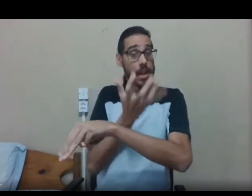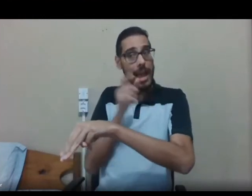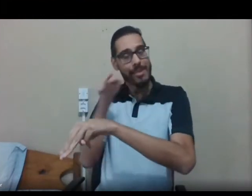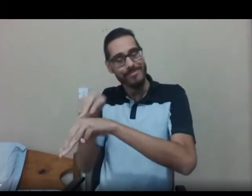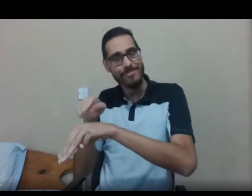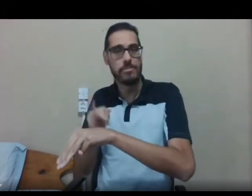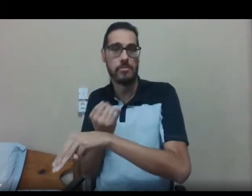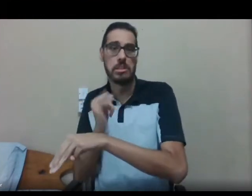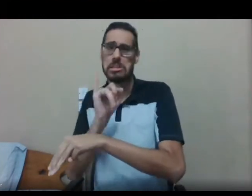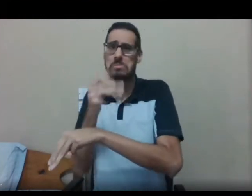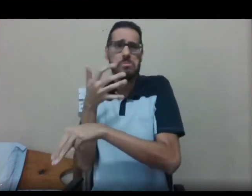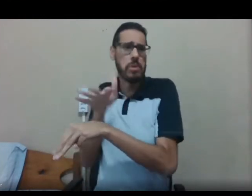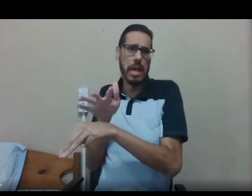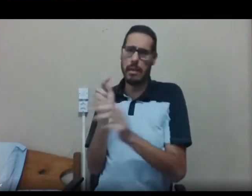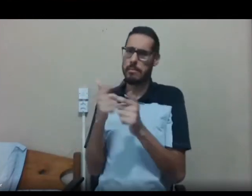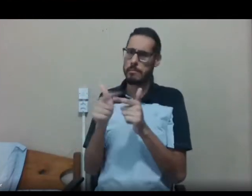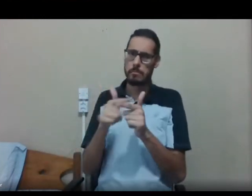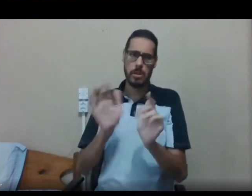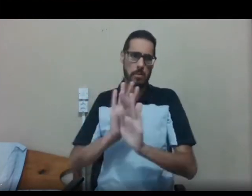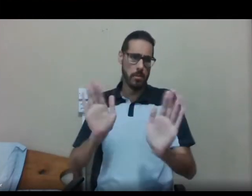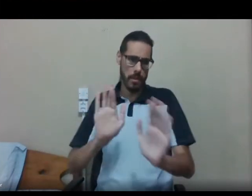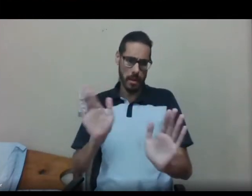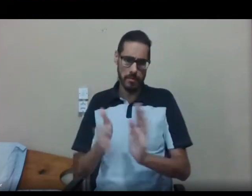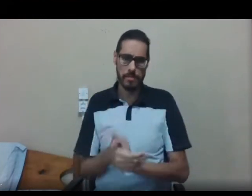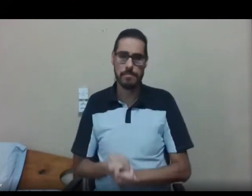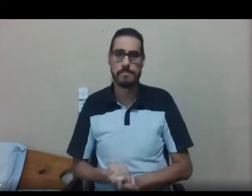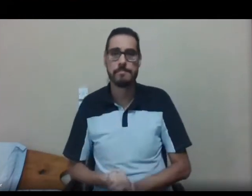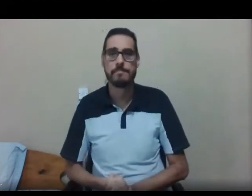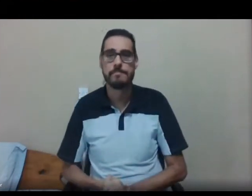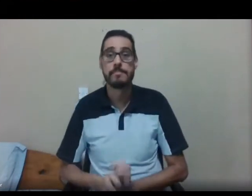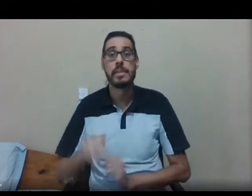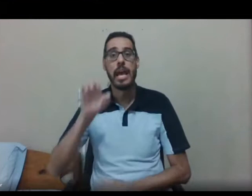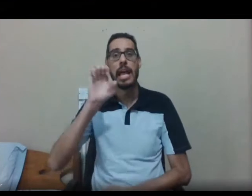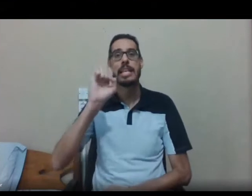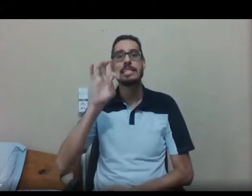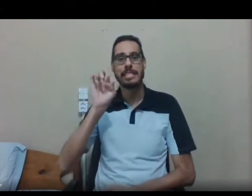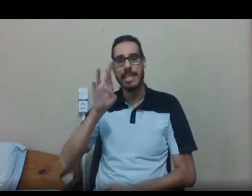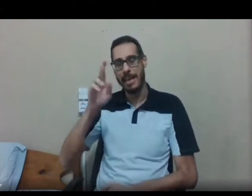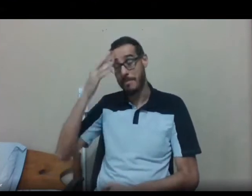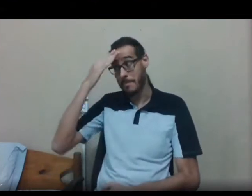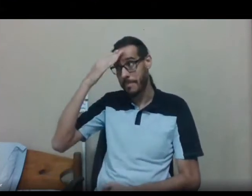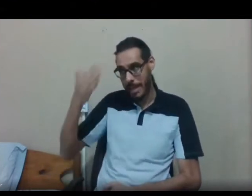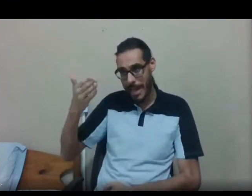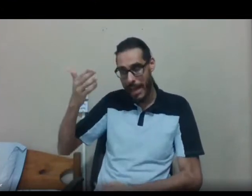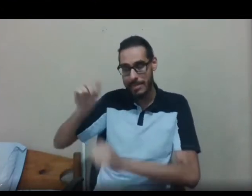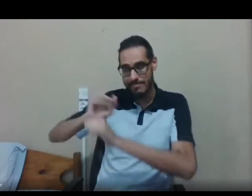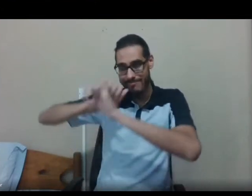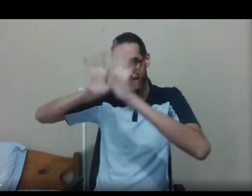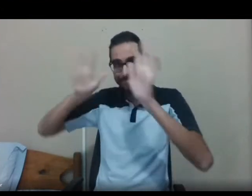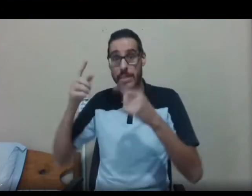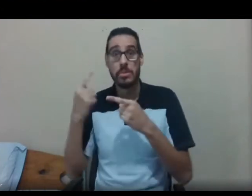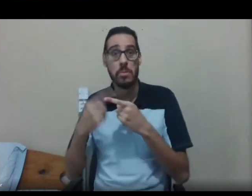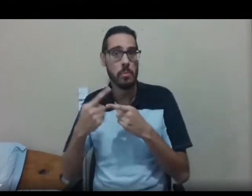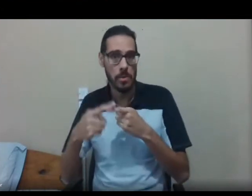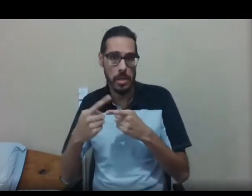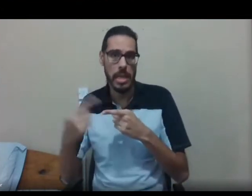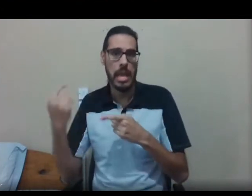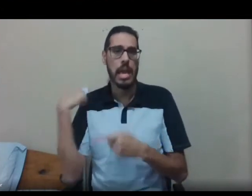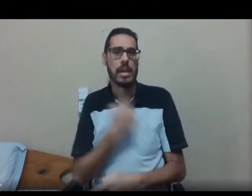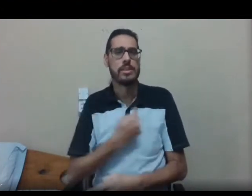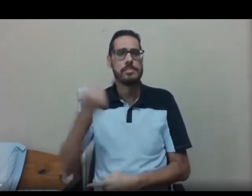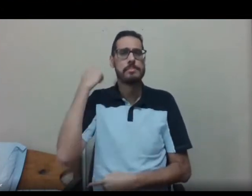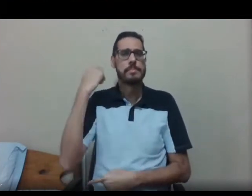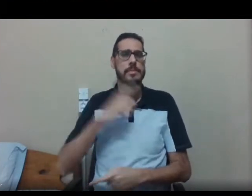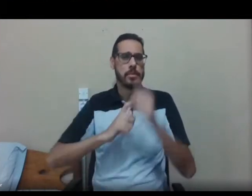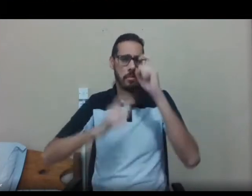departamento e coordenadores de curso, e foi nos passada a orientação de que o Christian diariamente entraria no SIGA e as que estivessem lançadas lá, ele já faria